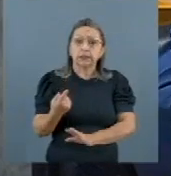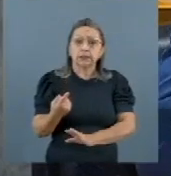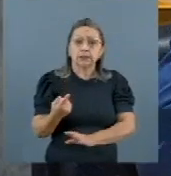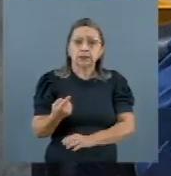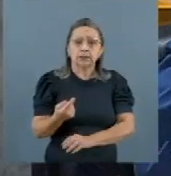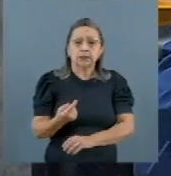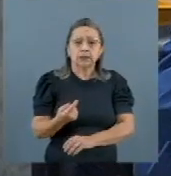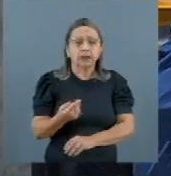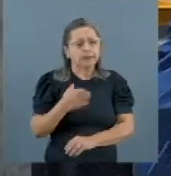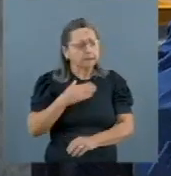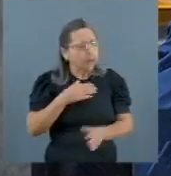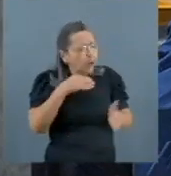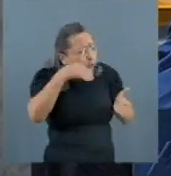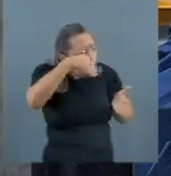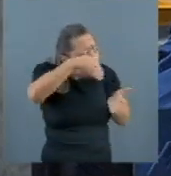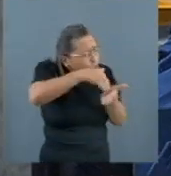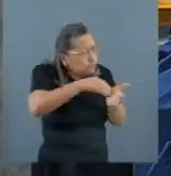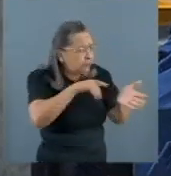última pergunta,